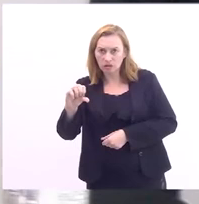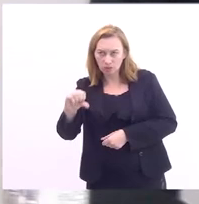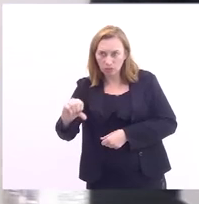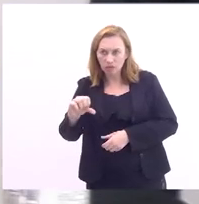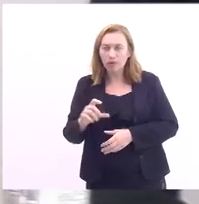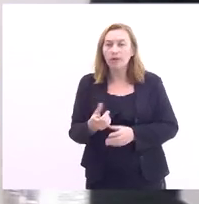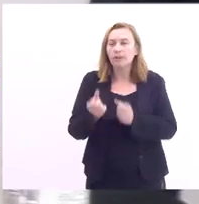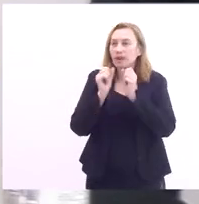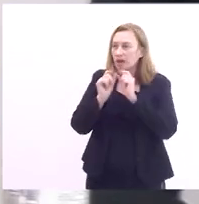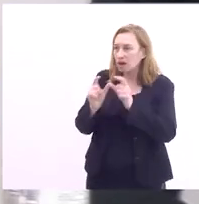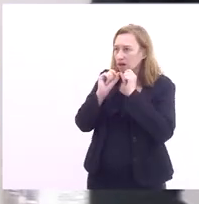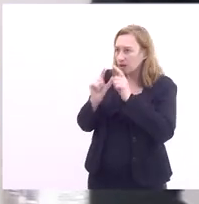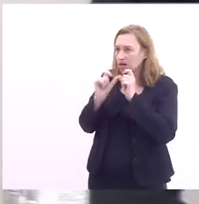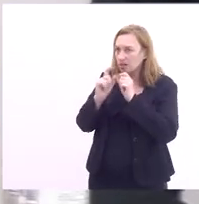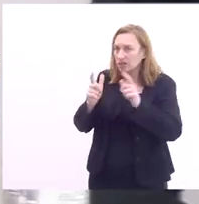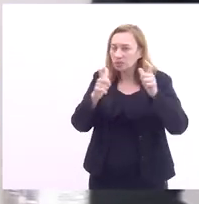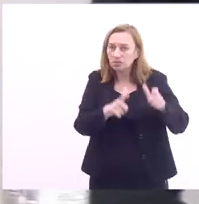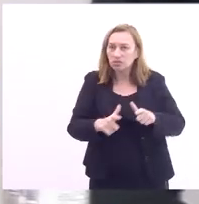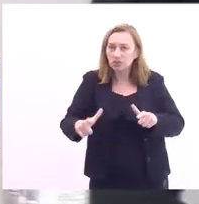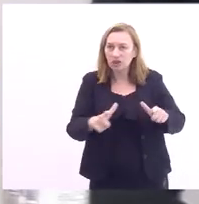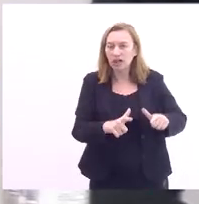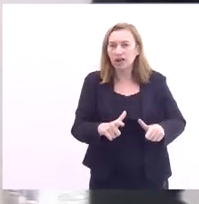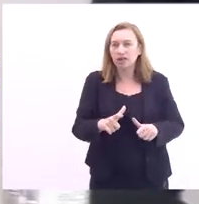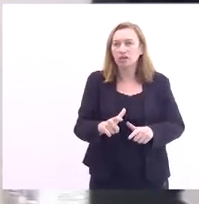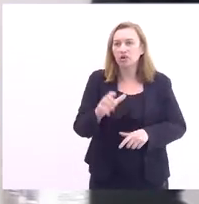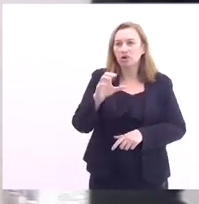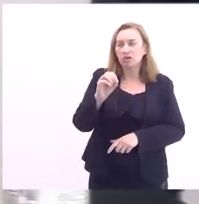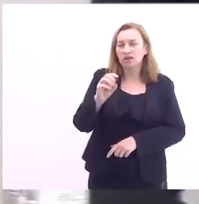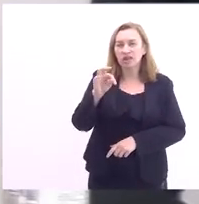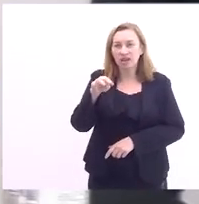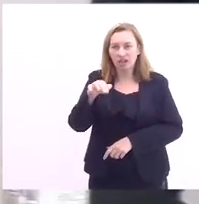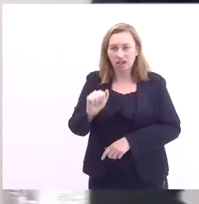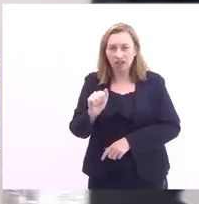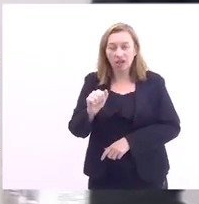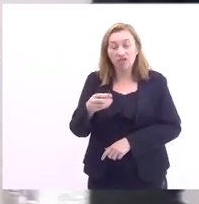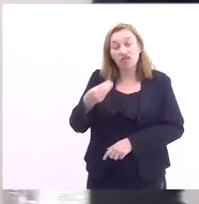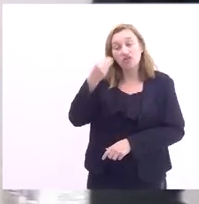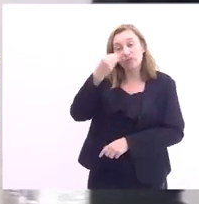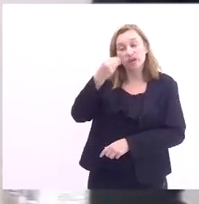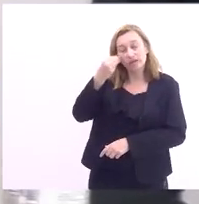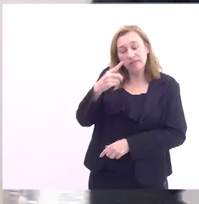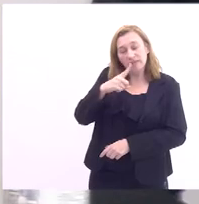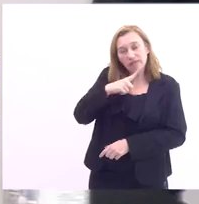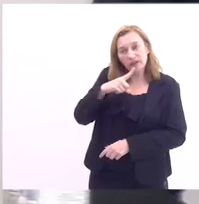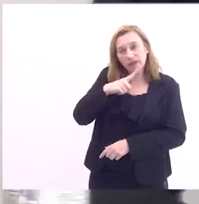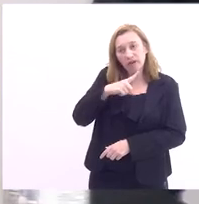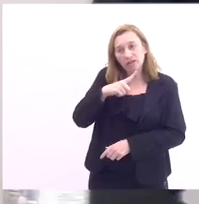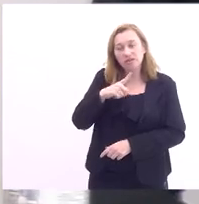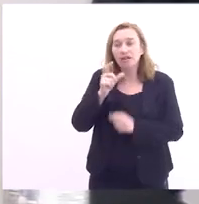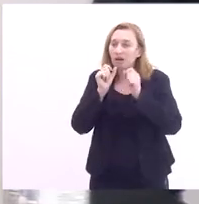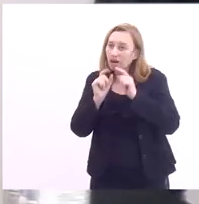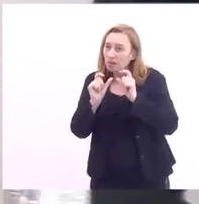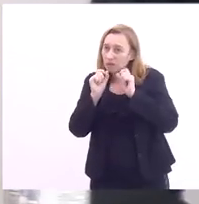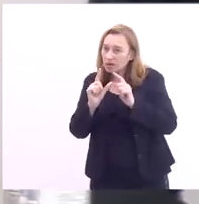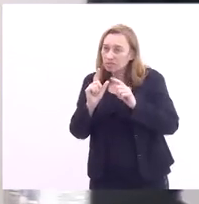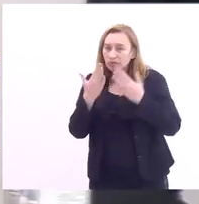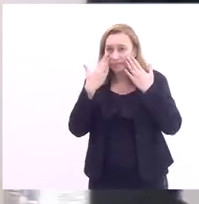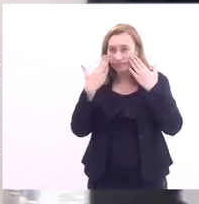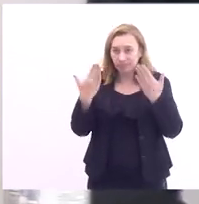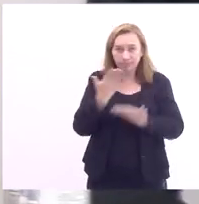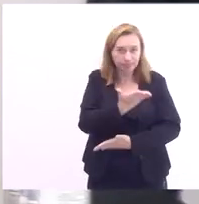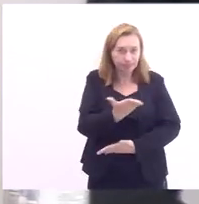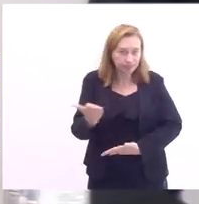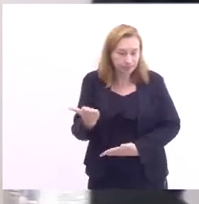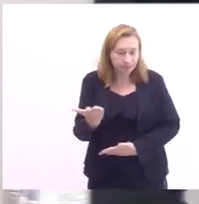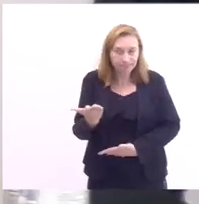As reclamações da região oceânica que a gente recebe, a gente vivencia, elas são as reclamações que foram apresentadas aqui.